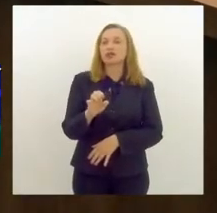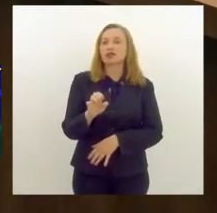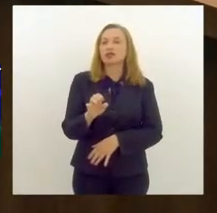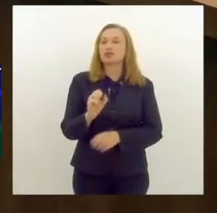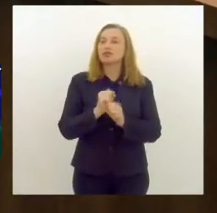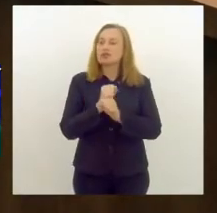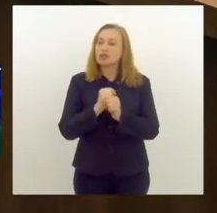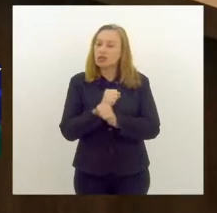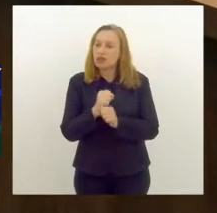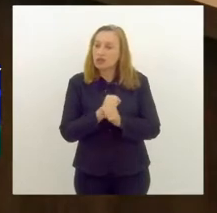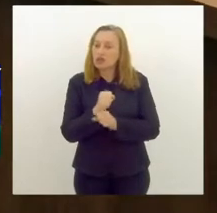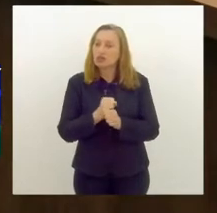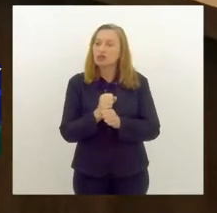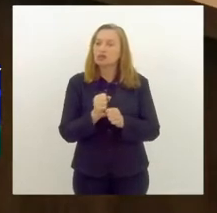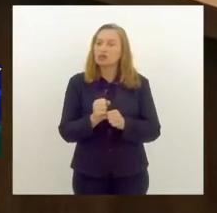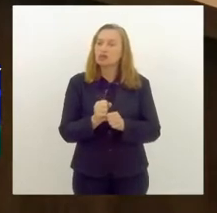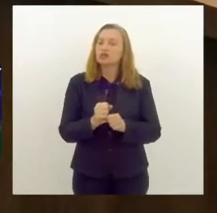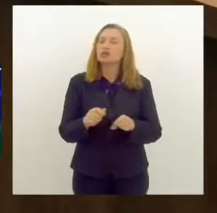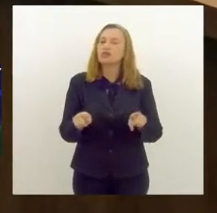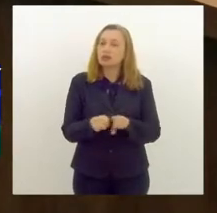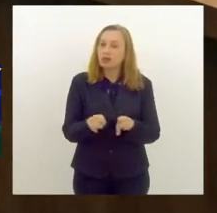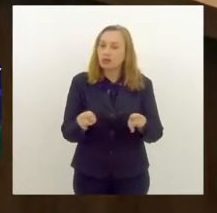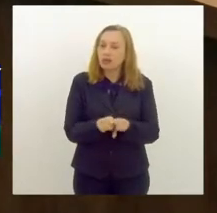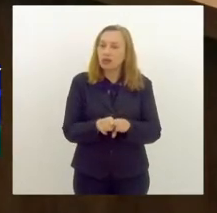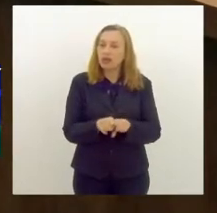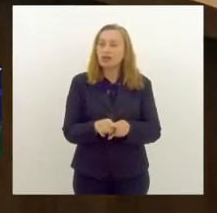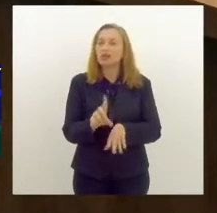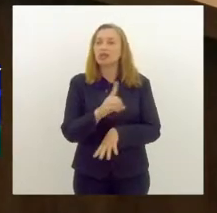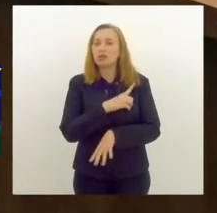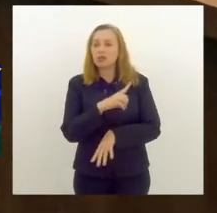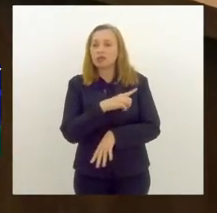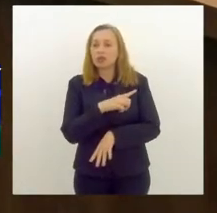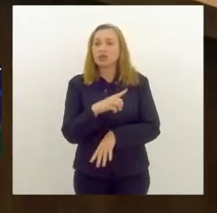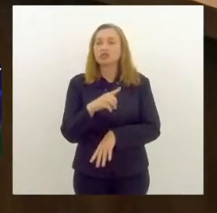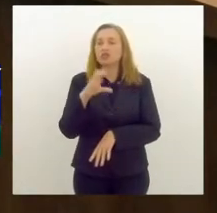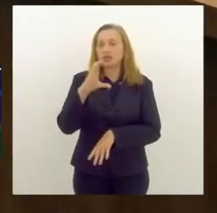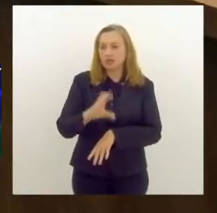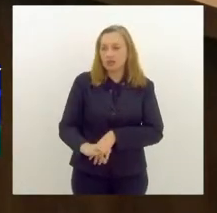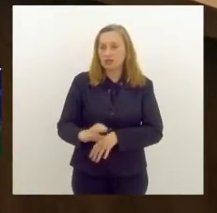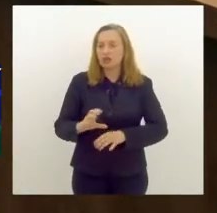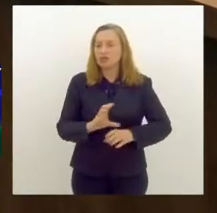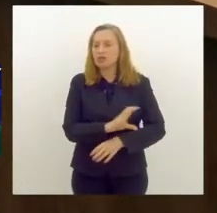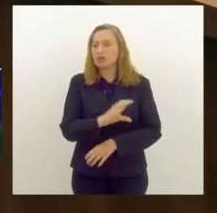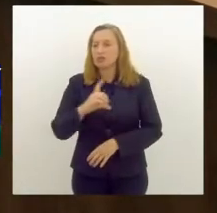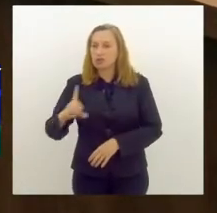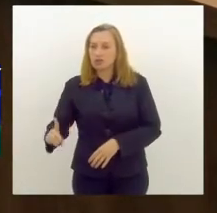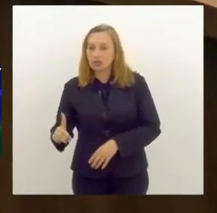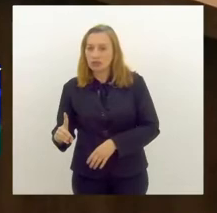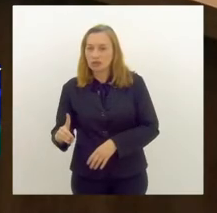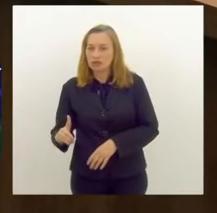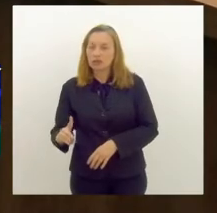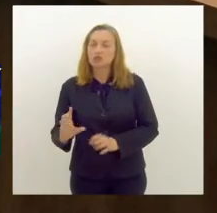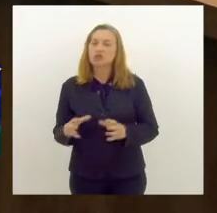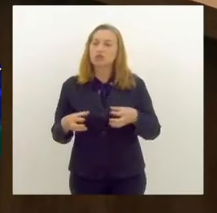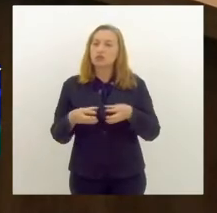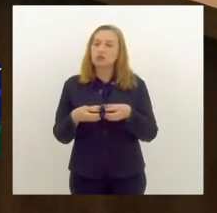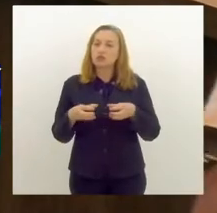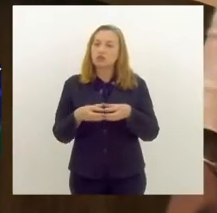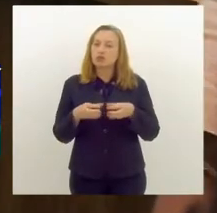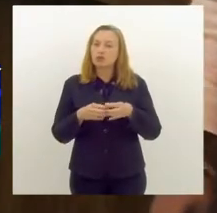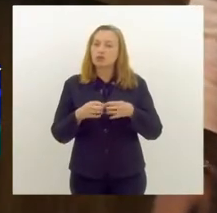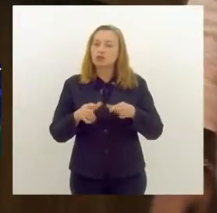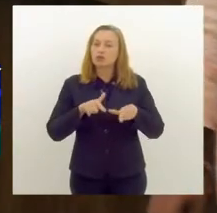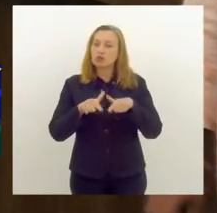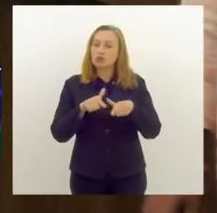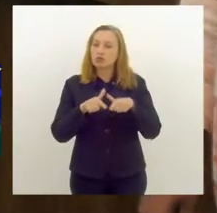muito tempo, ocupou também na Polícia Civil a coordenação de uma equipe que